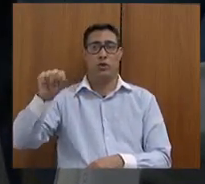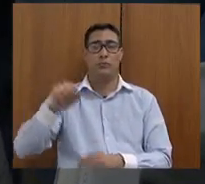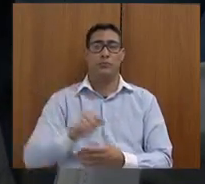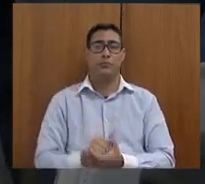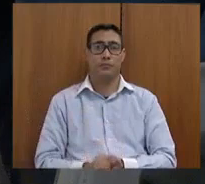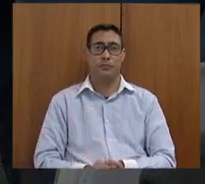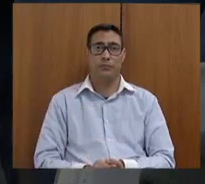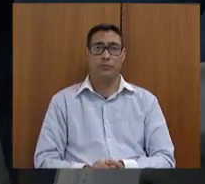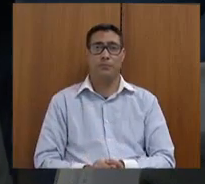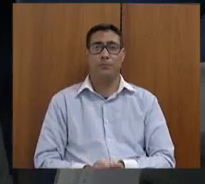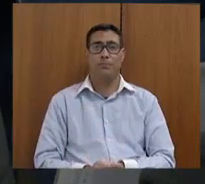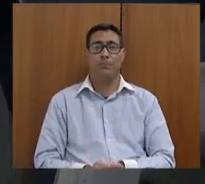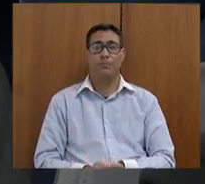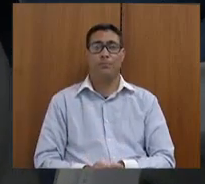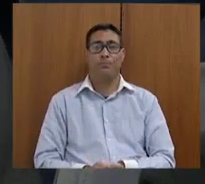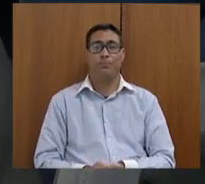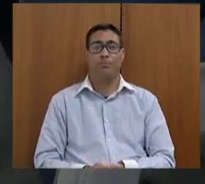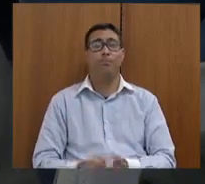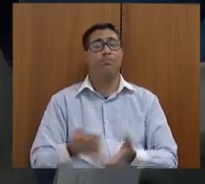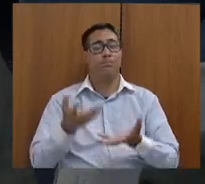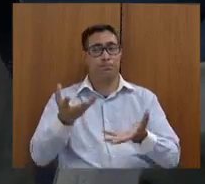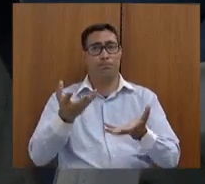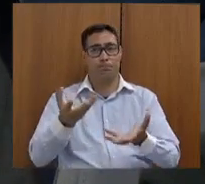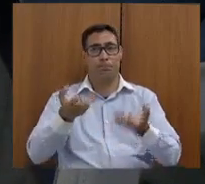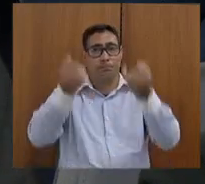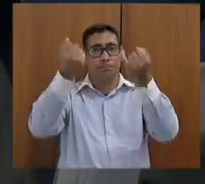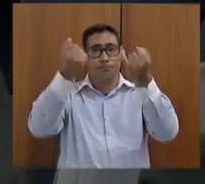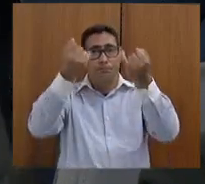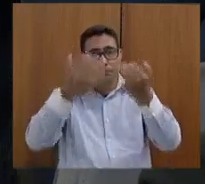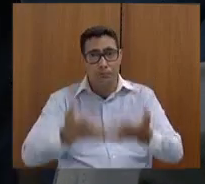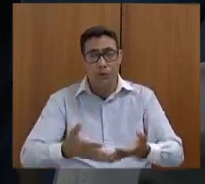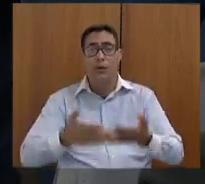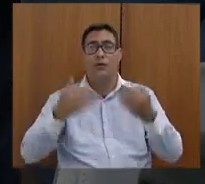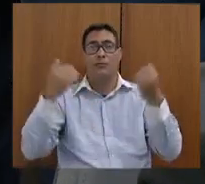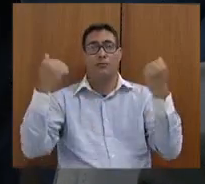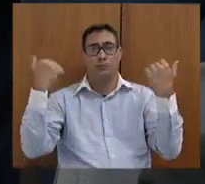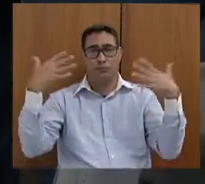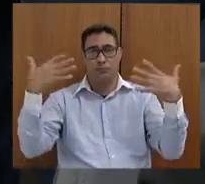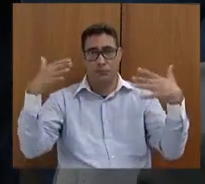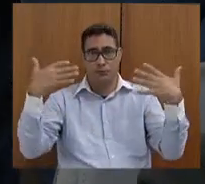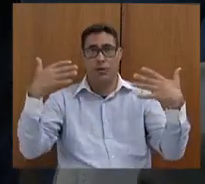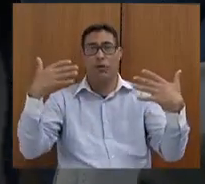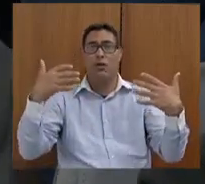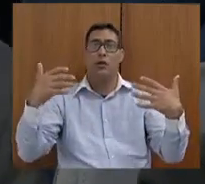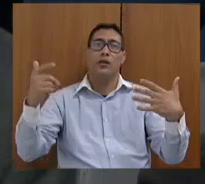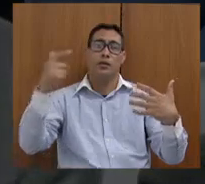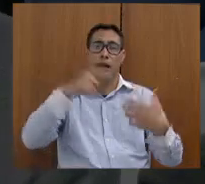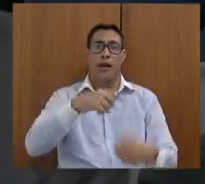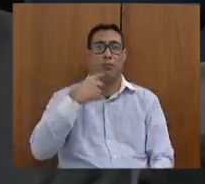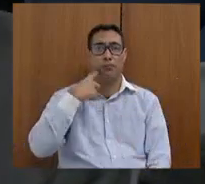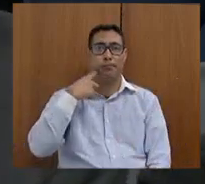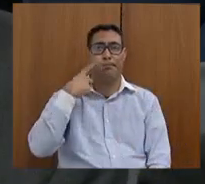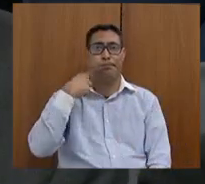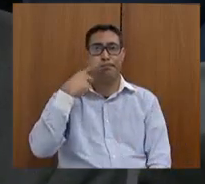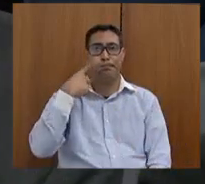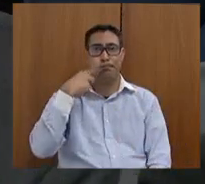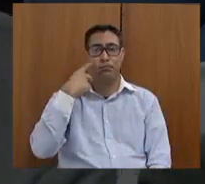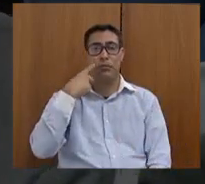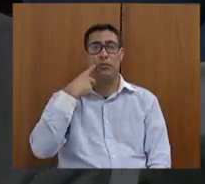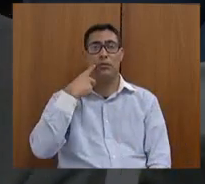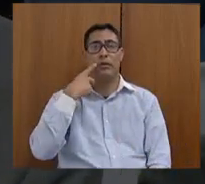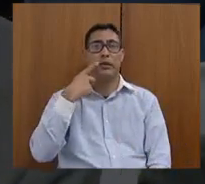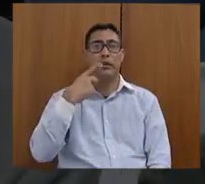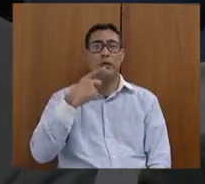quero dizer também parabenizar o próprio deputado amigo